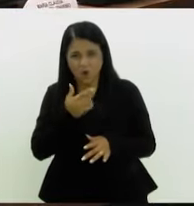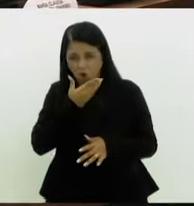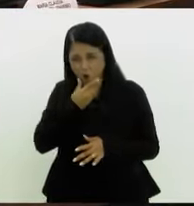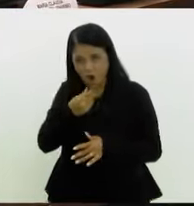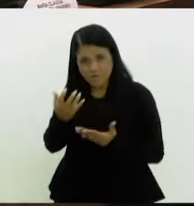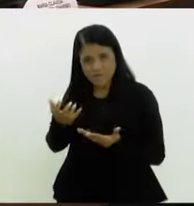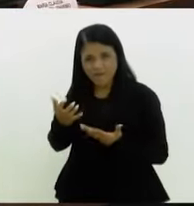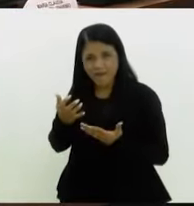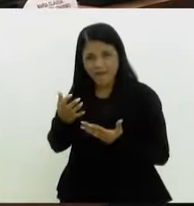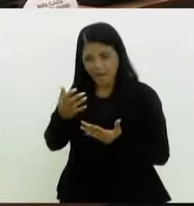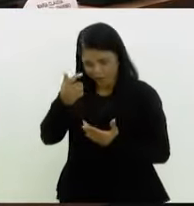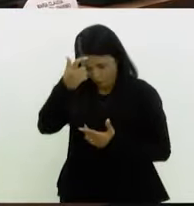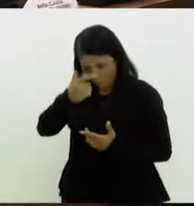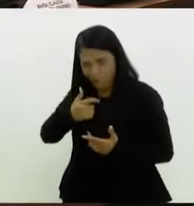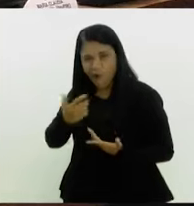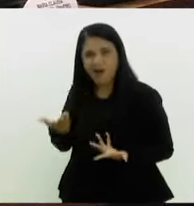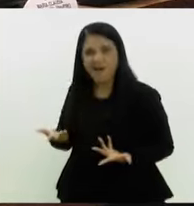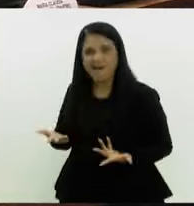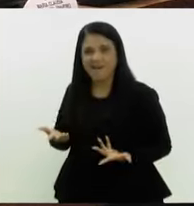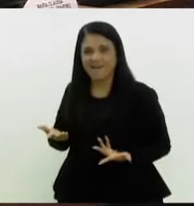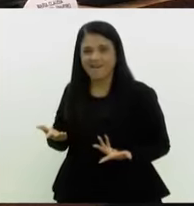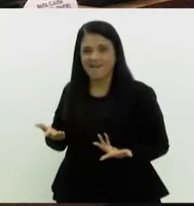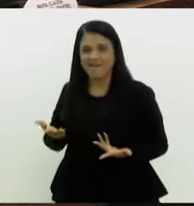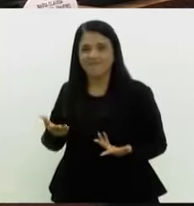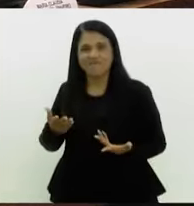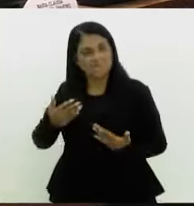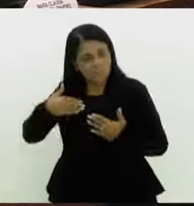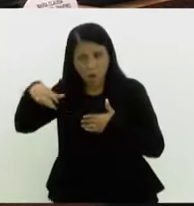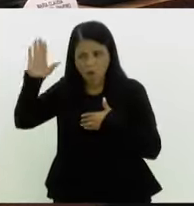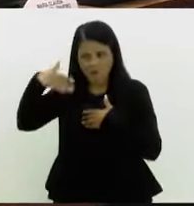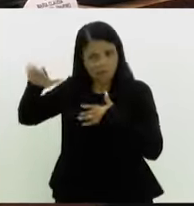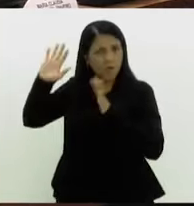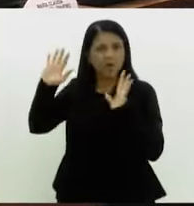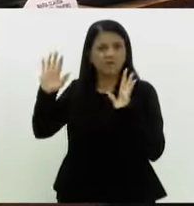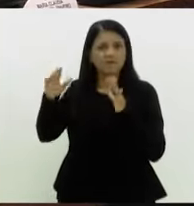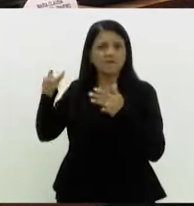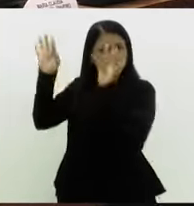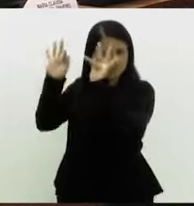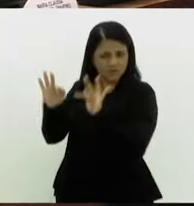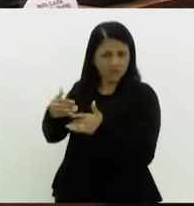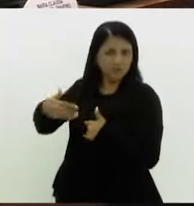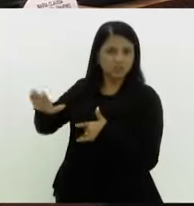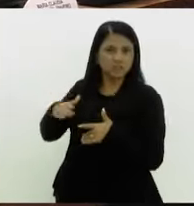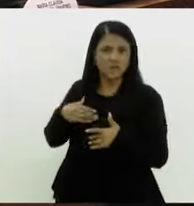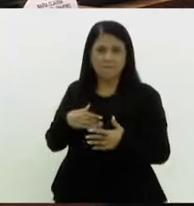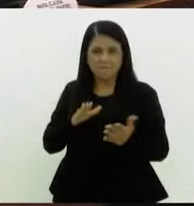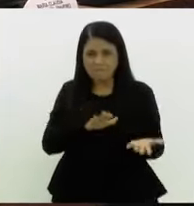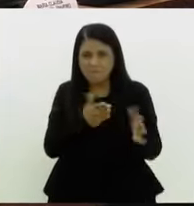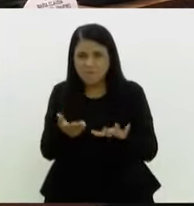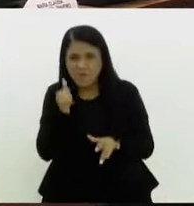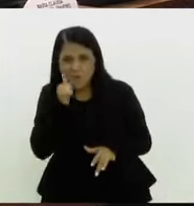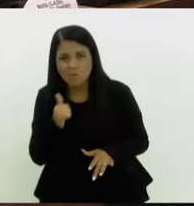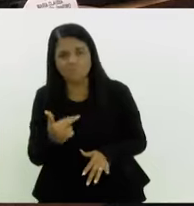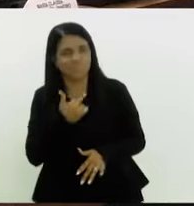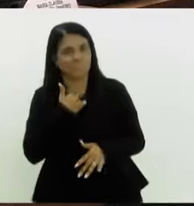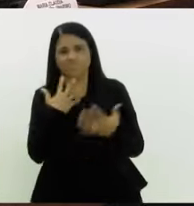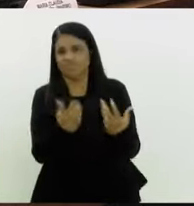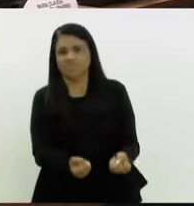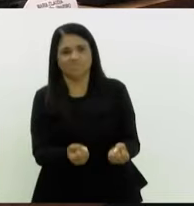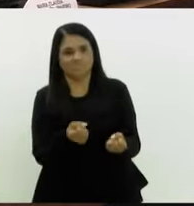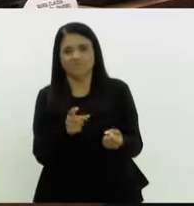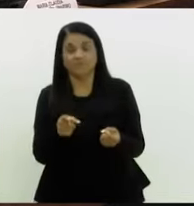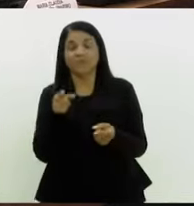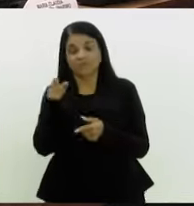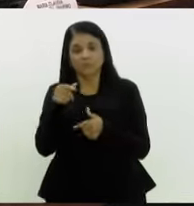da Mata vai embora vai ser feliz Érica que tô assim acompanhando o teu trabalho de perto porque você